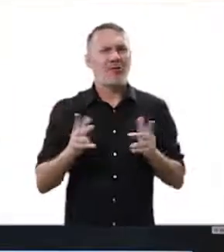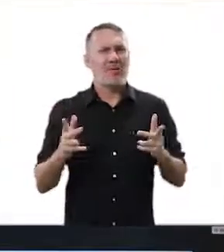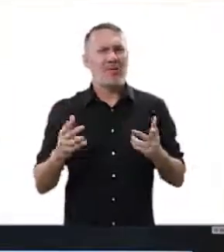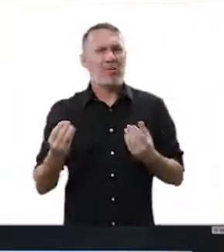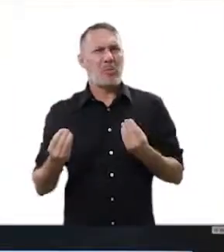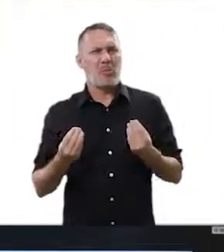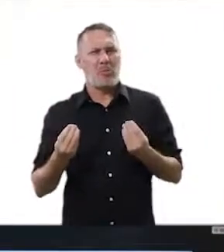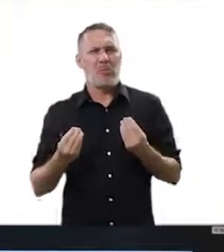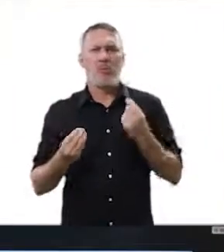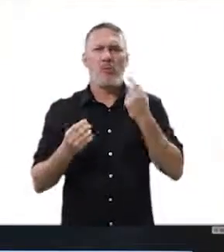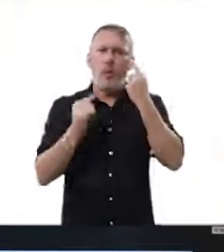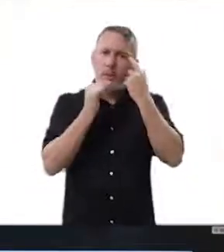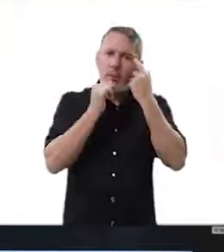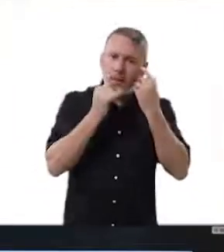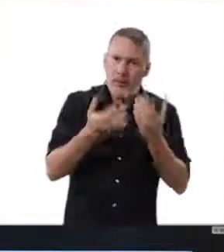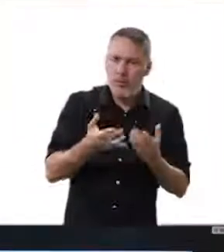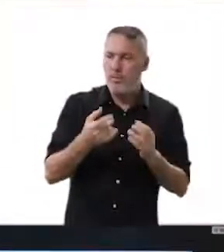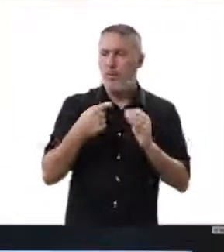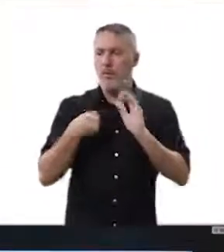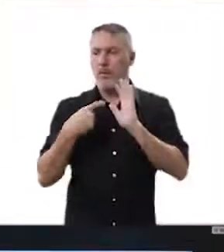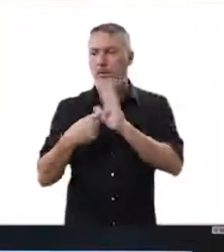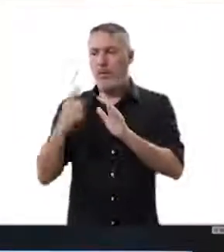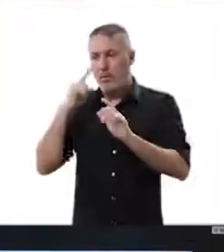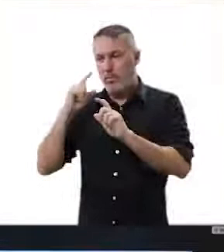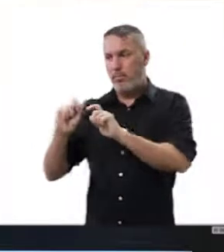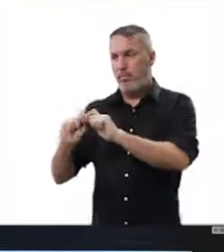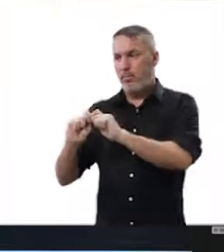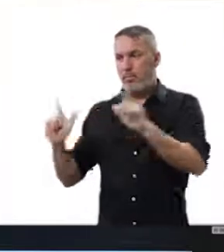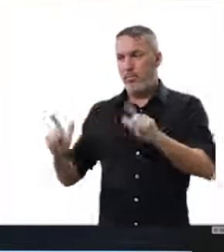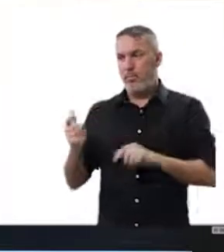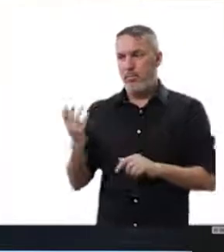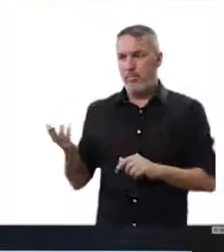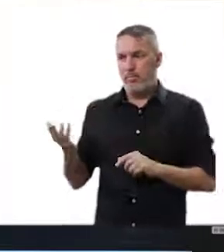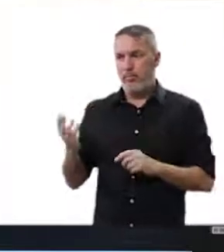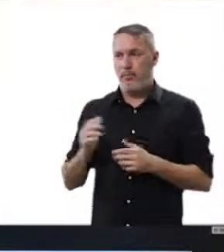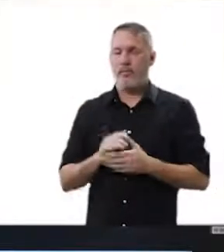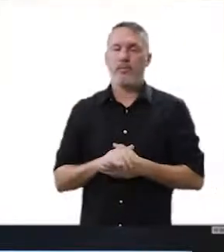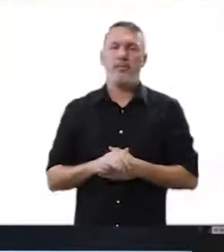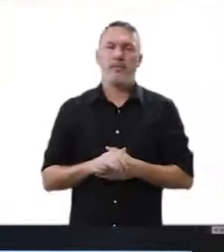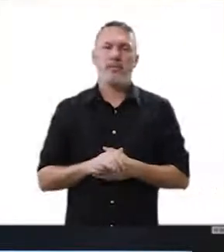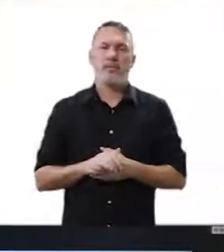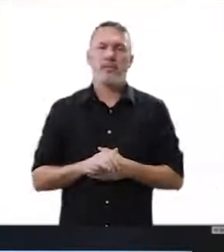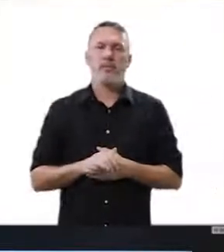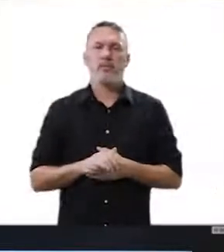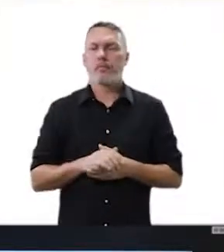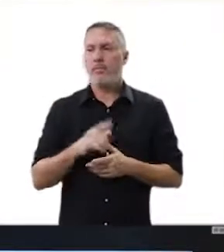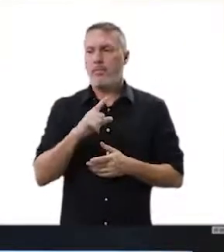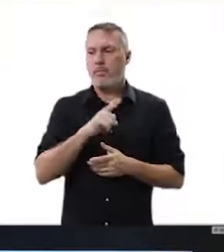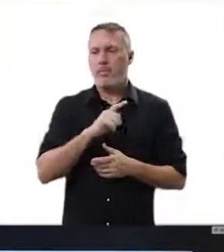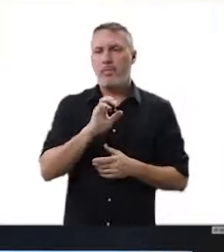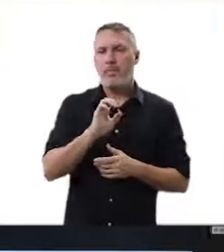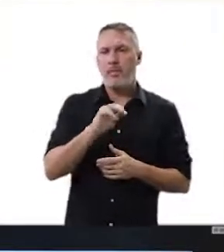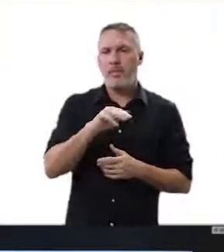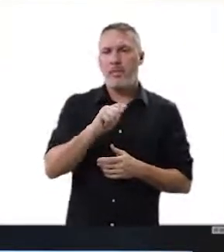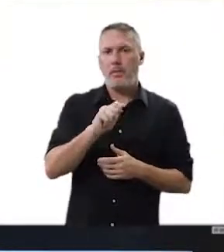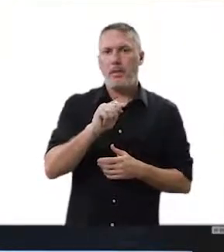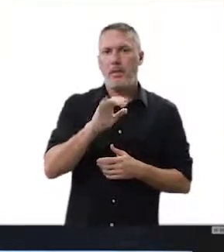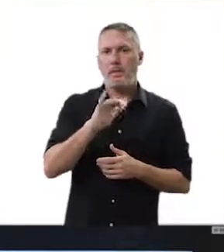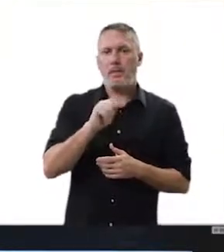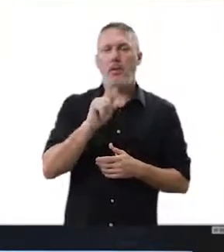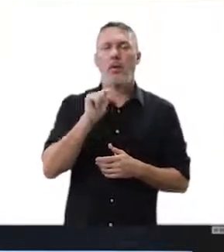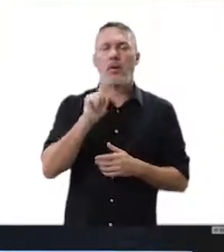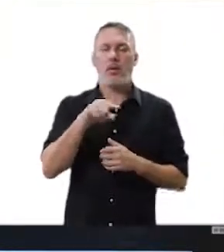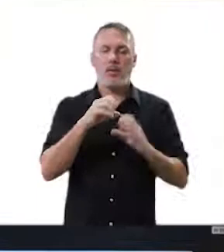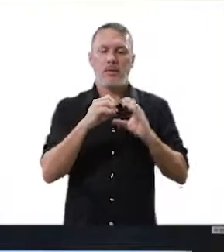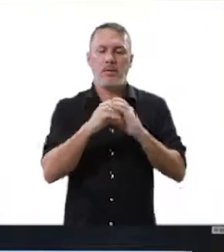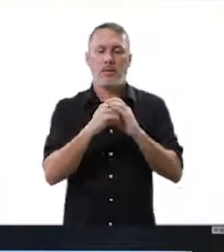célula animal. Essa célula, ao ser colocada no meio hipertônico, como no primeiro potinho que a gente tem, no